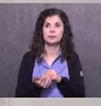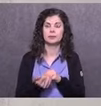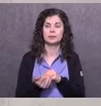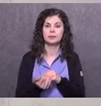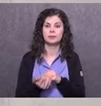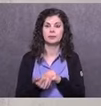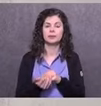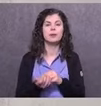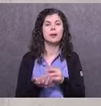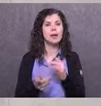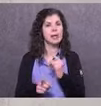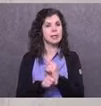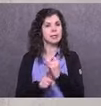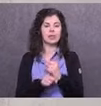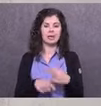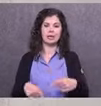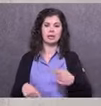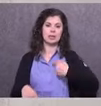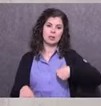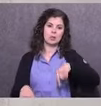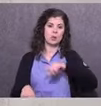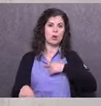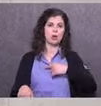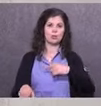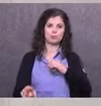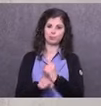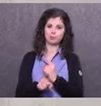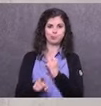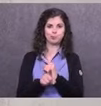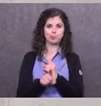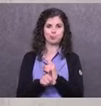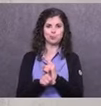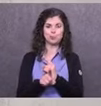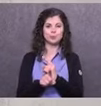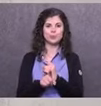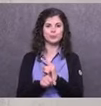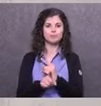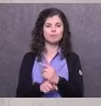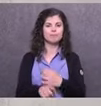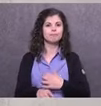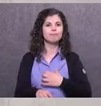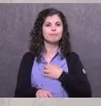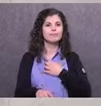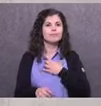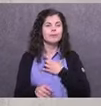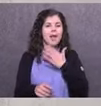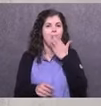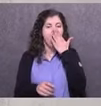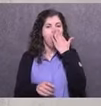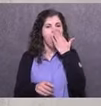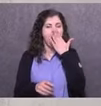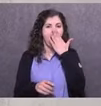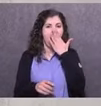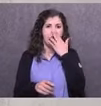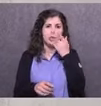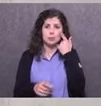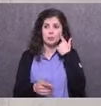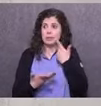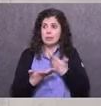Também nós hoje vivemos todos como Jesus esta experiência.